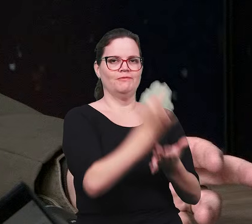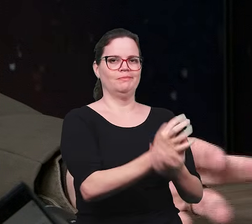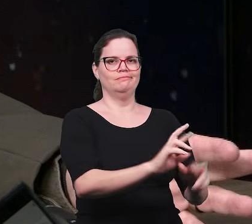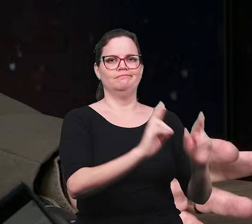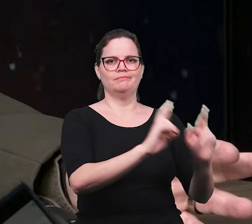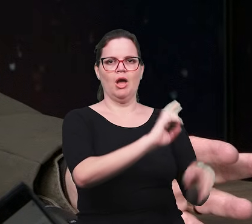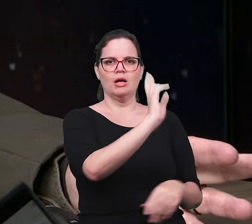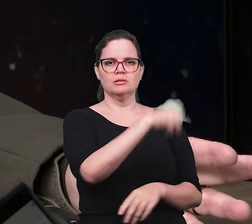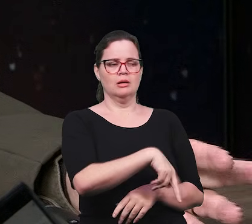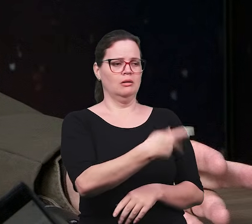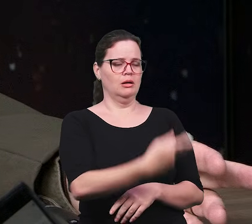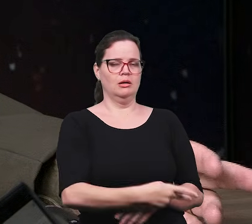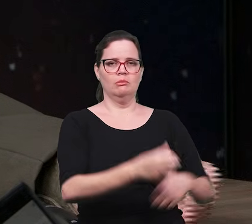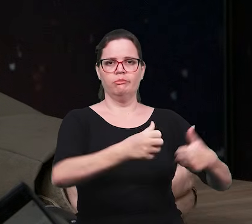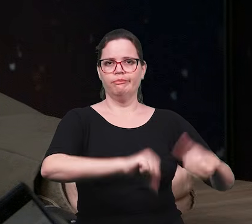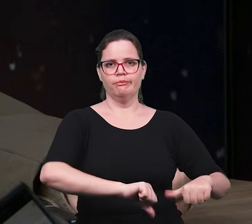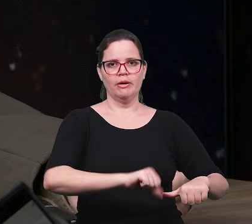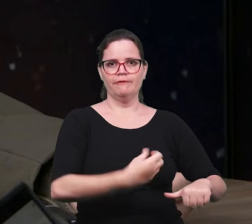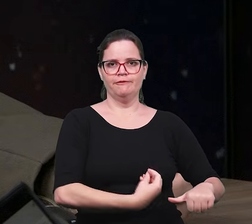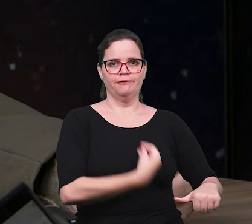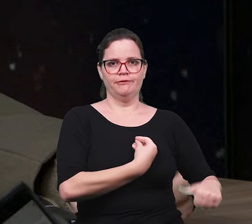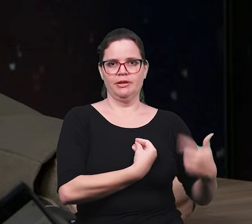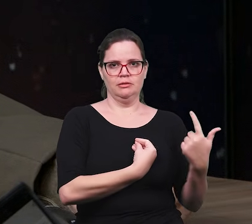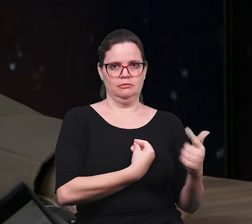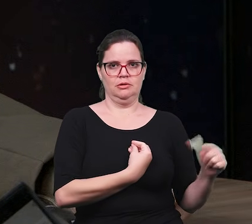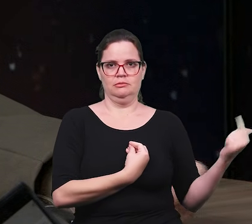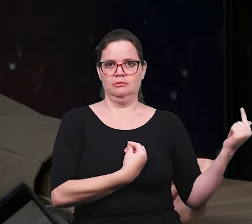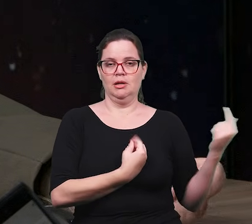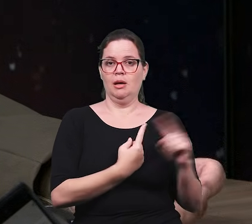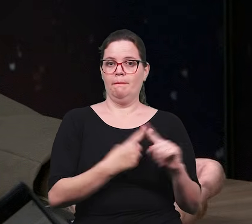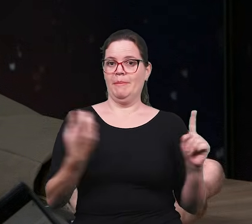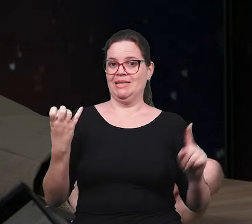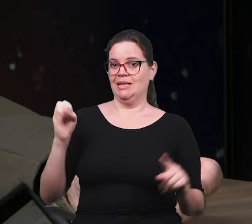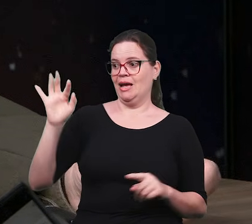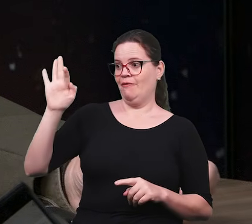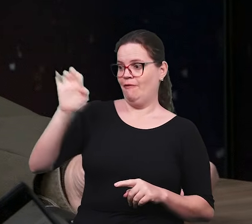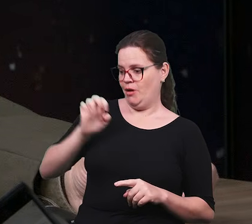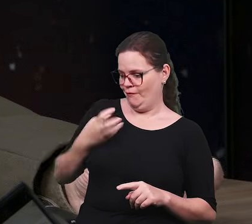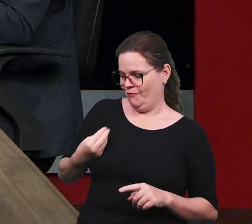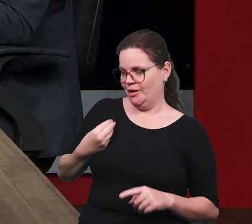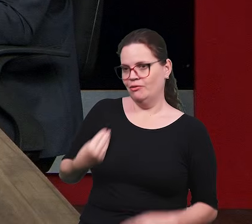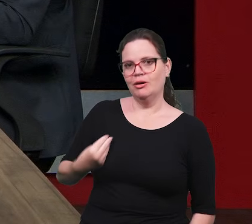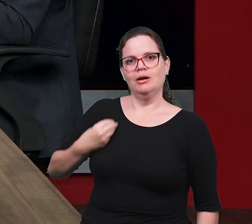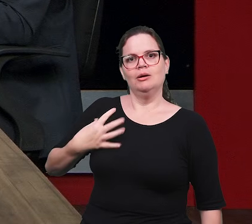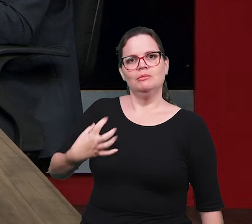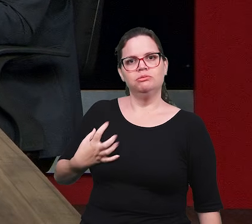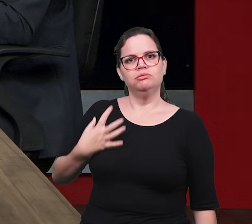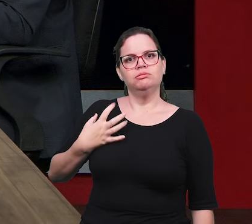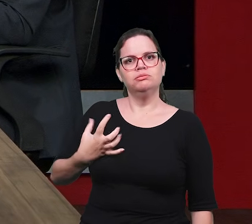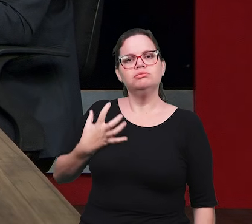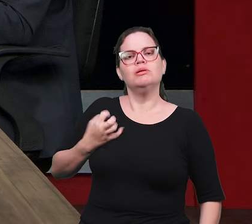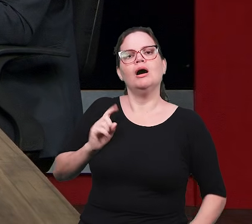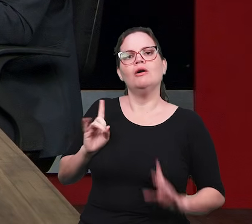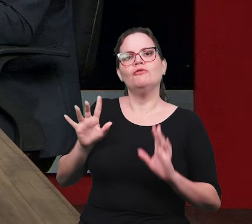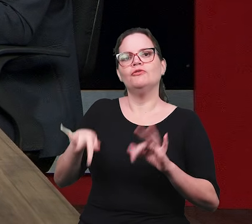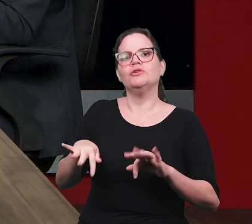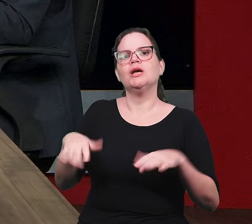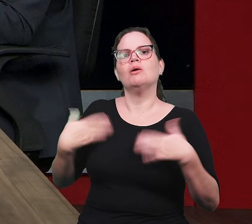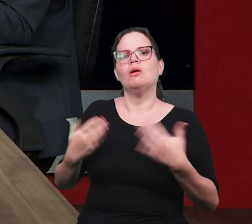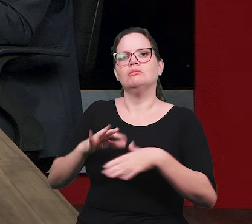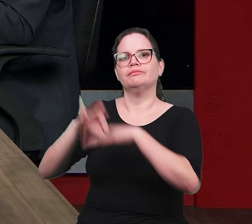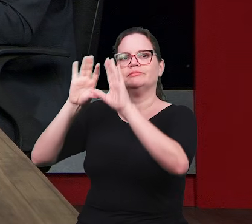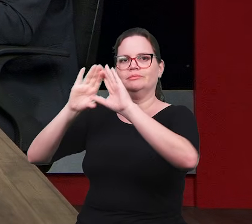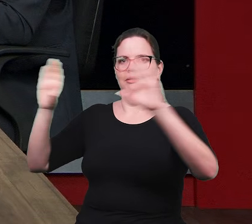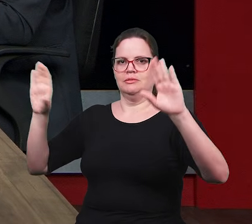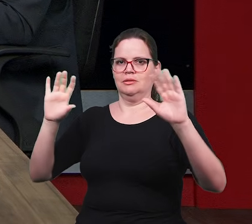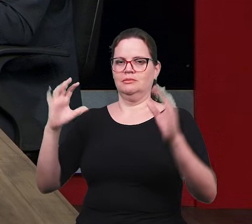momento a fé é morta. Mas quando a fé é viva, o fim dela é a salvação, é chegar na eternidade para glorificar o Senhor. Exato. Aí